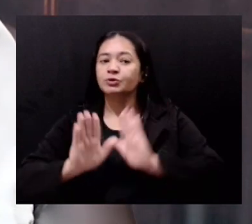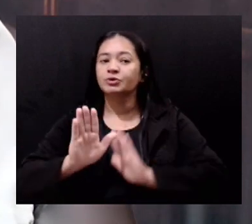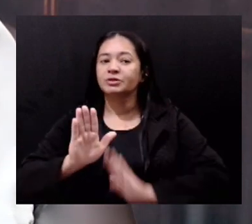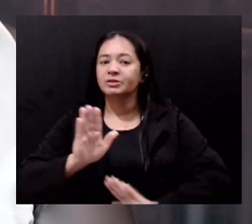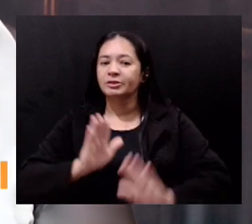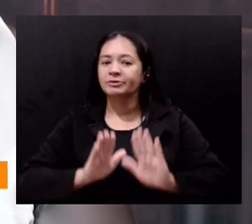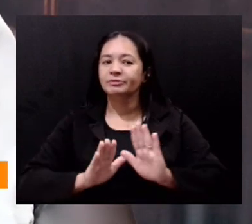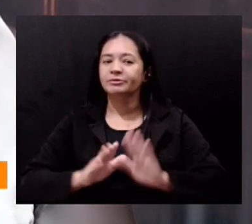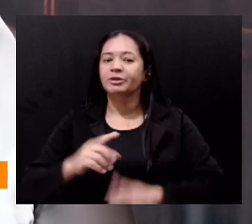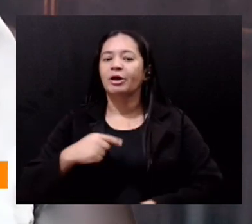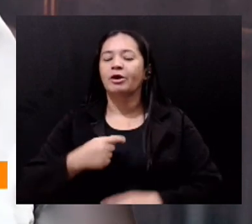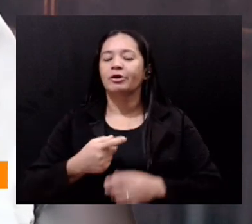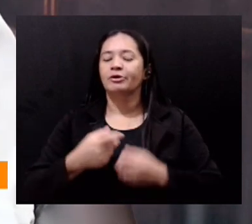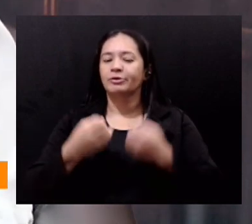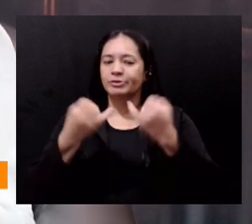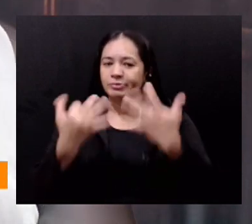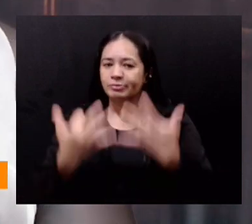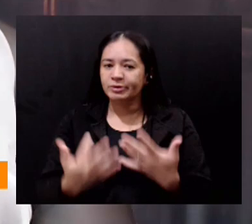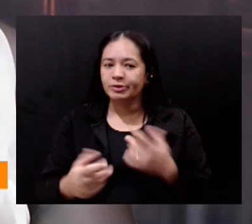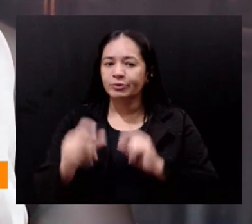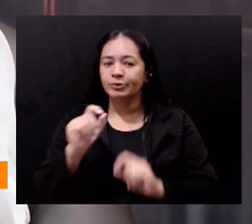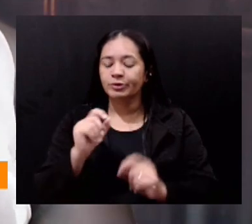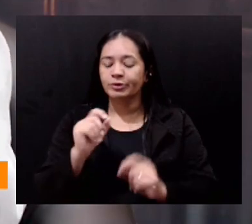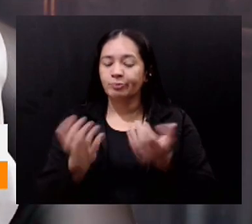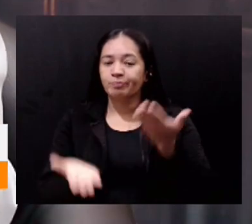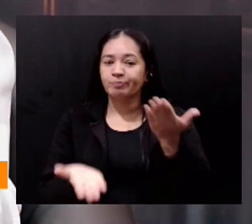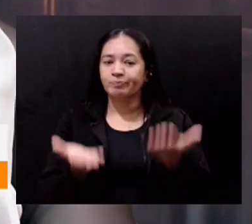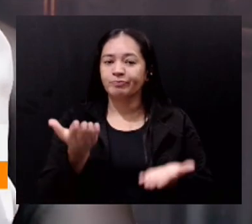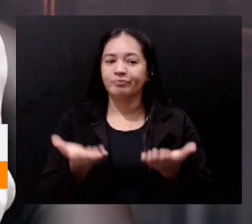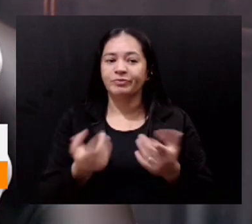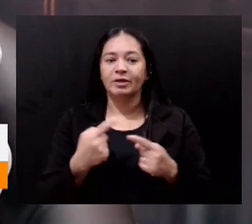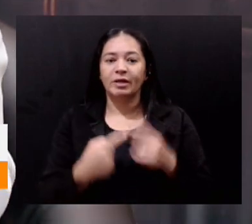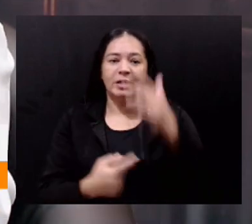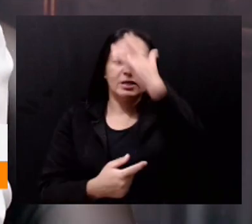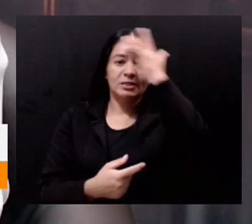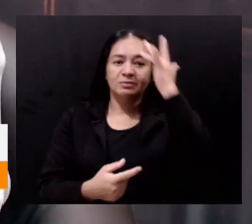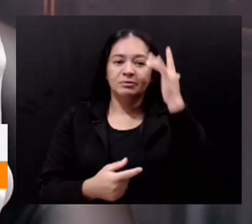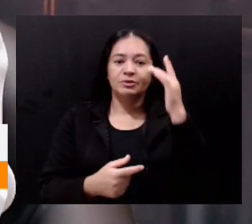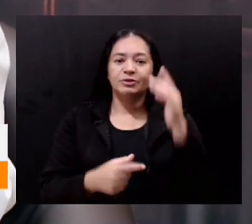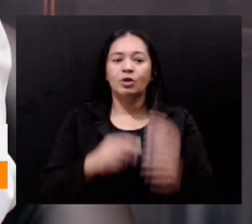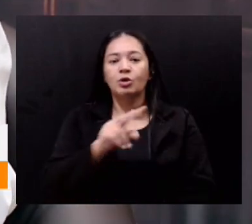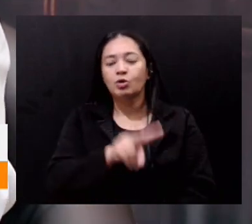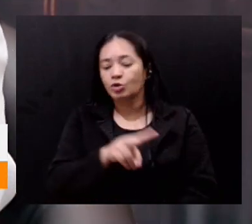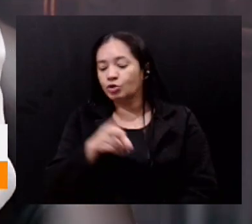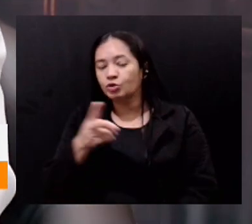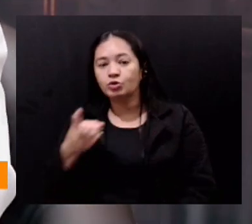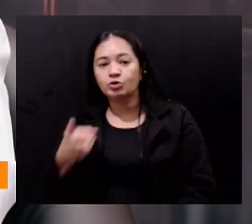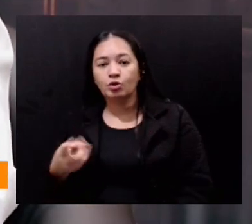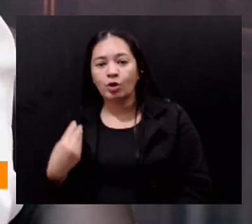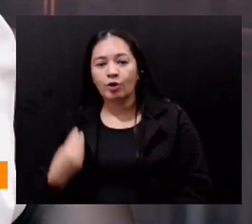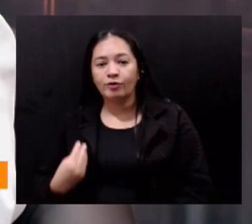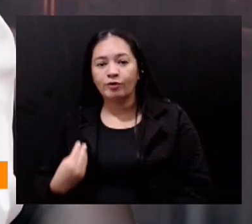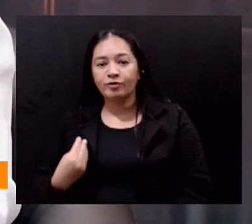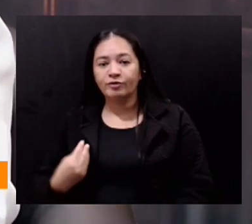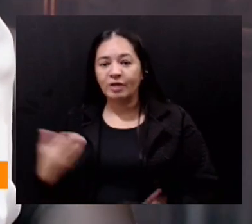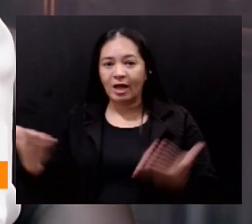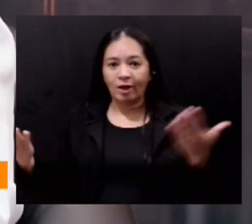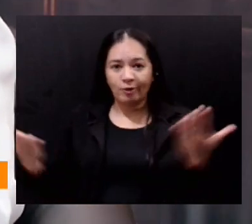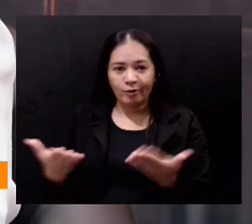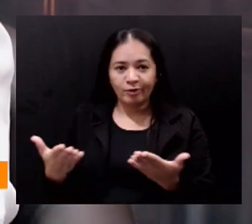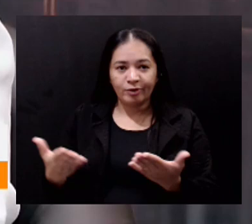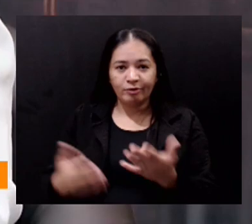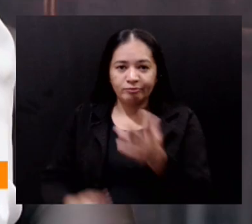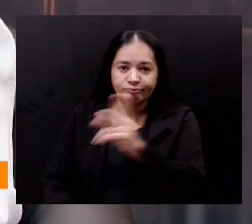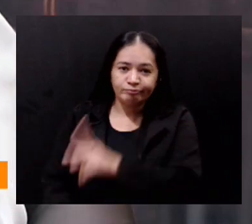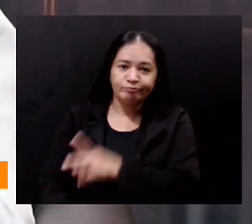Uhum, porque, as pessoas estão trocando essa vivência, o aqui e agora, para a vitrine,